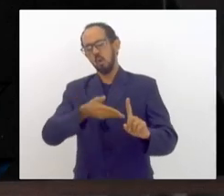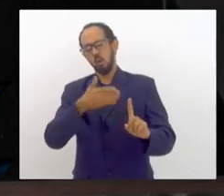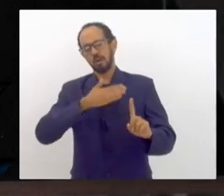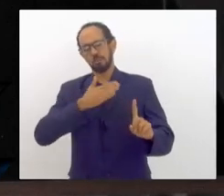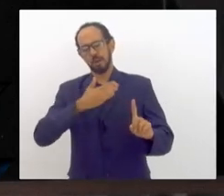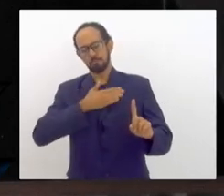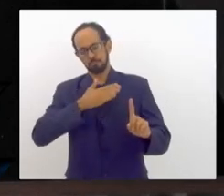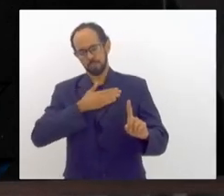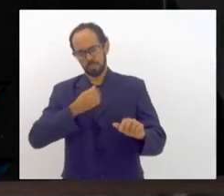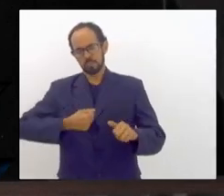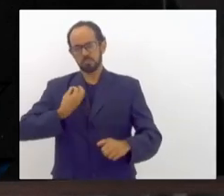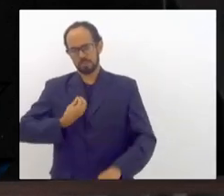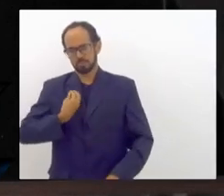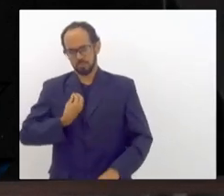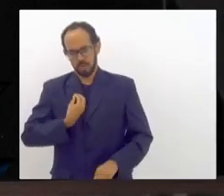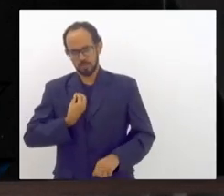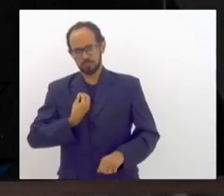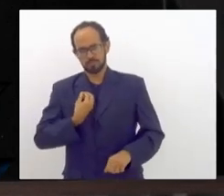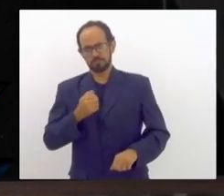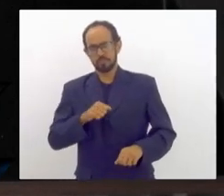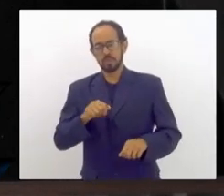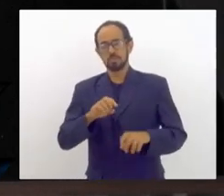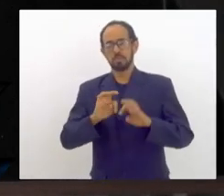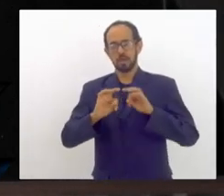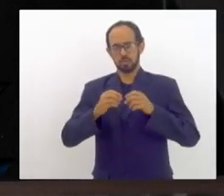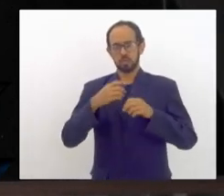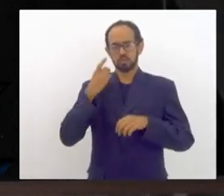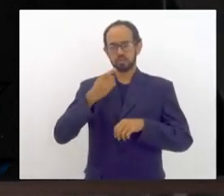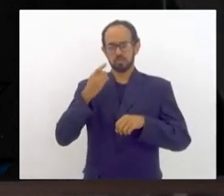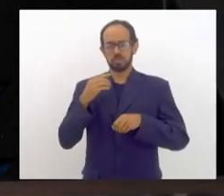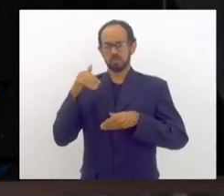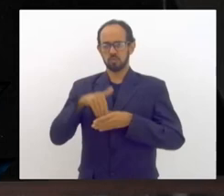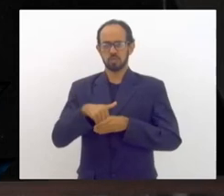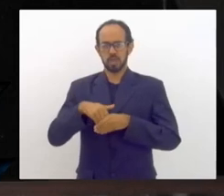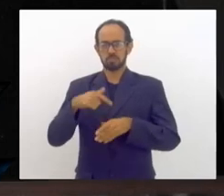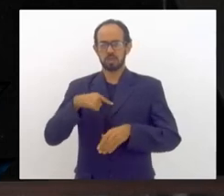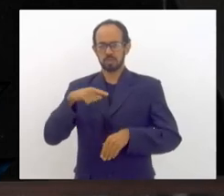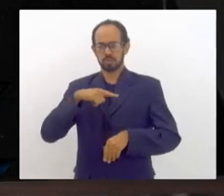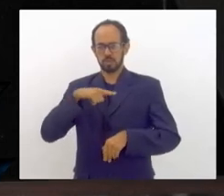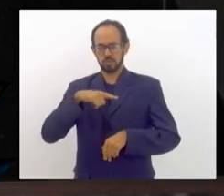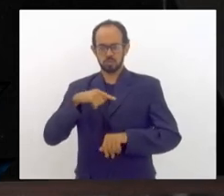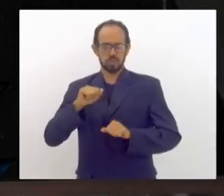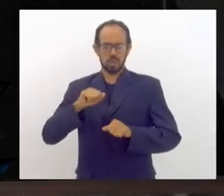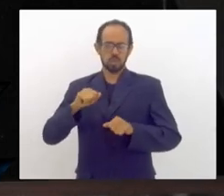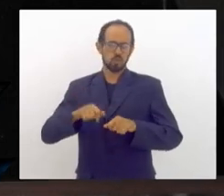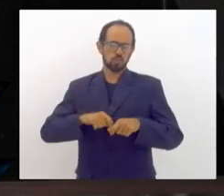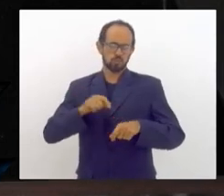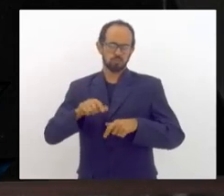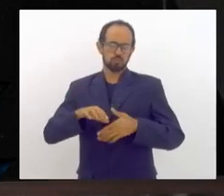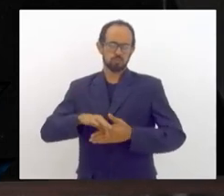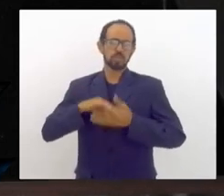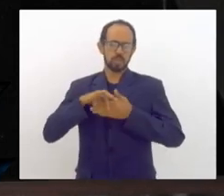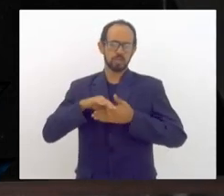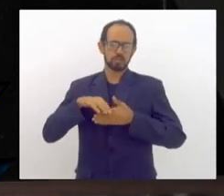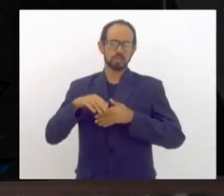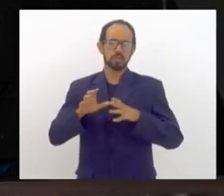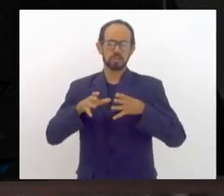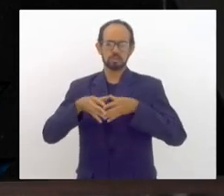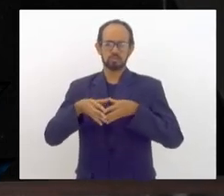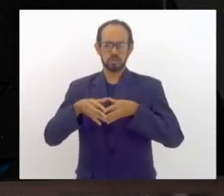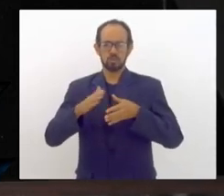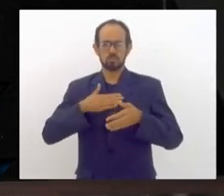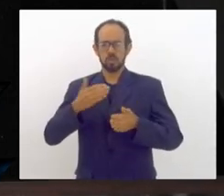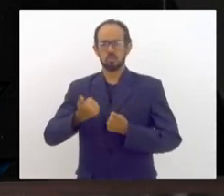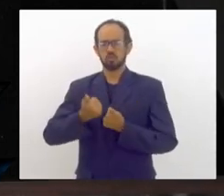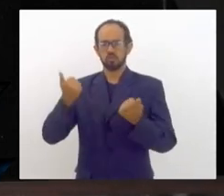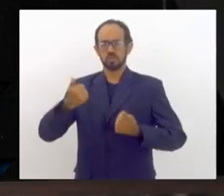aos pares que lá votaram para que eu estivesse à frente dessa presidência, né, tendo como o meu vice